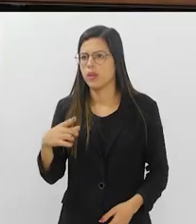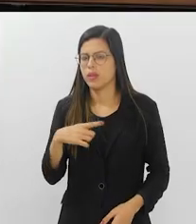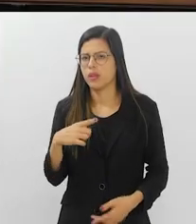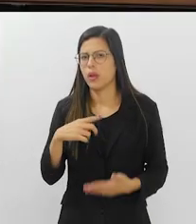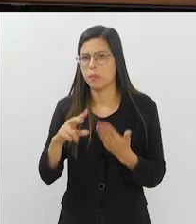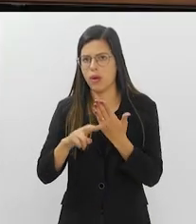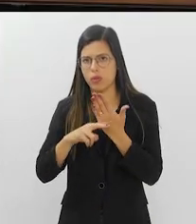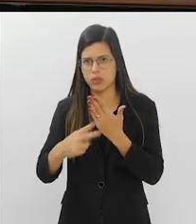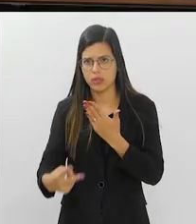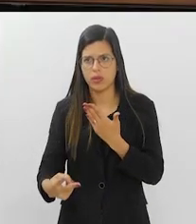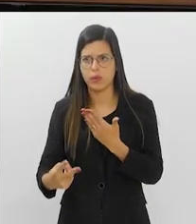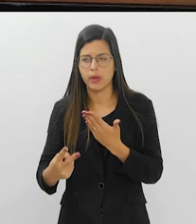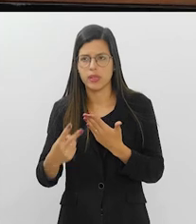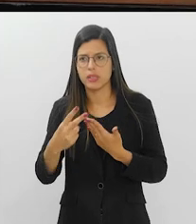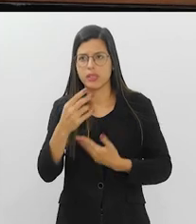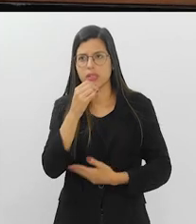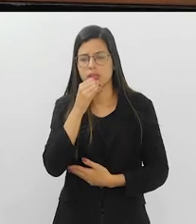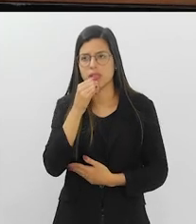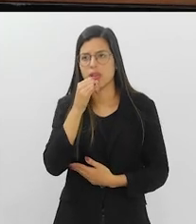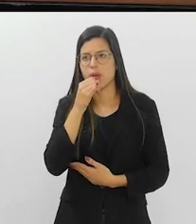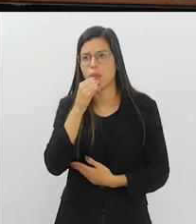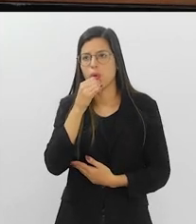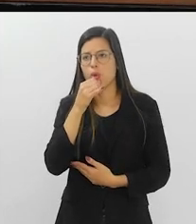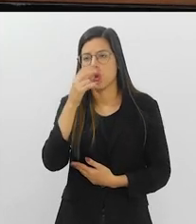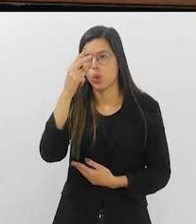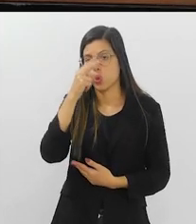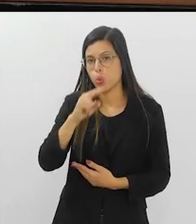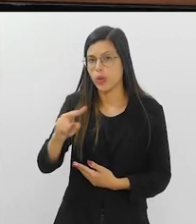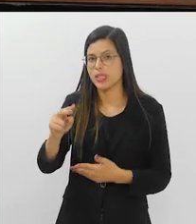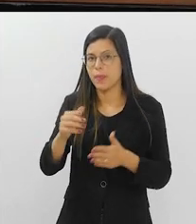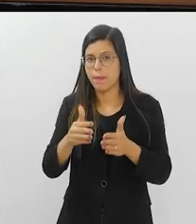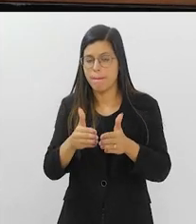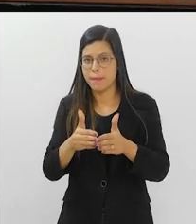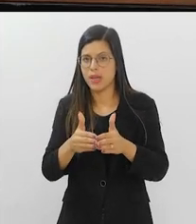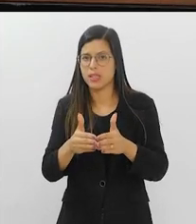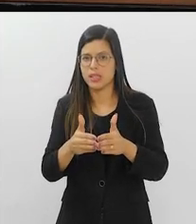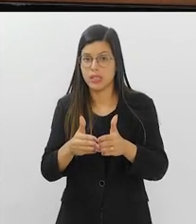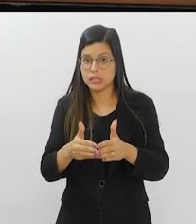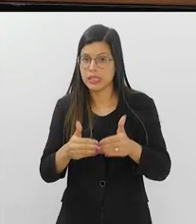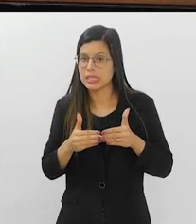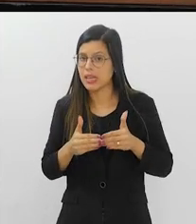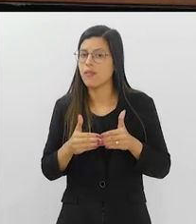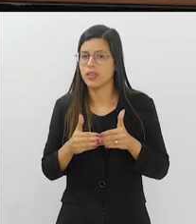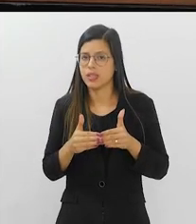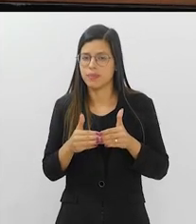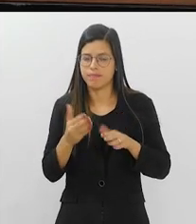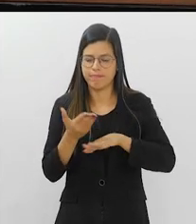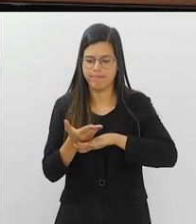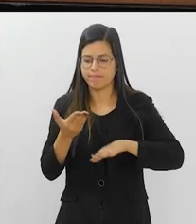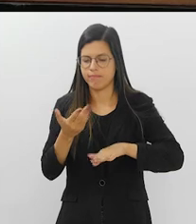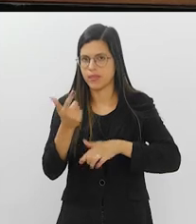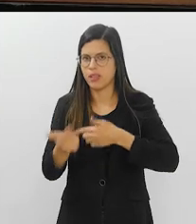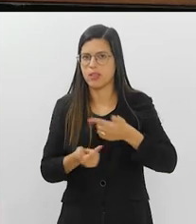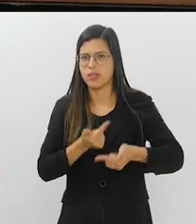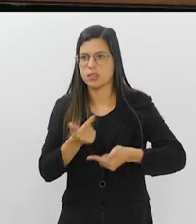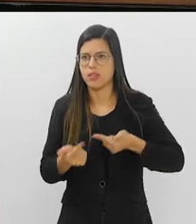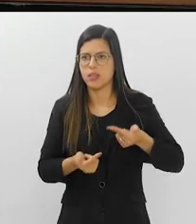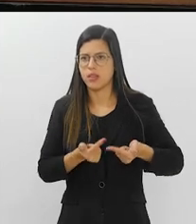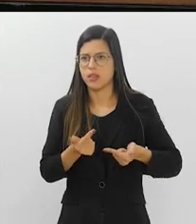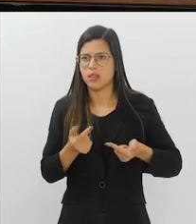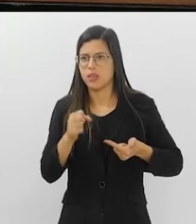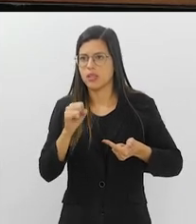geral isso tem um efeito que é cronológico, né, assim, quando você tem mais do que 2 semanas afastado das atividades de trabalho,